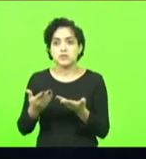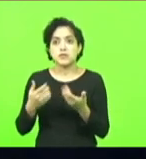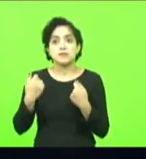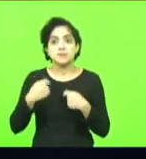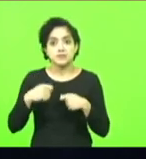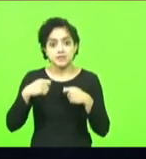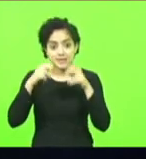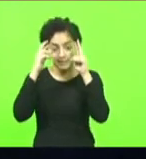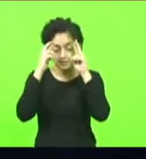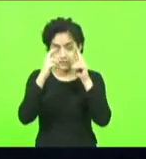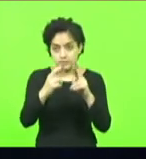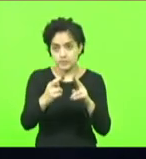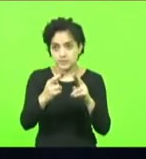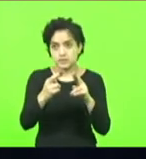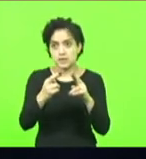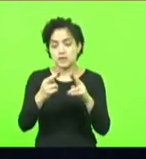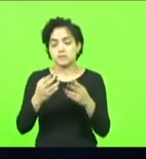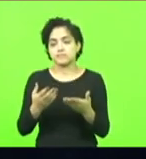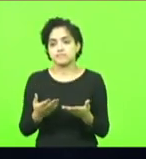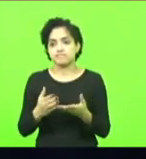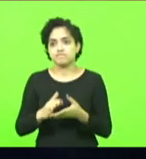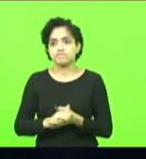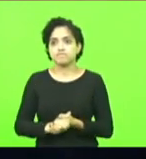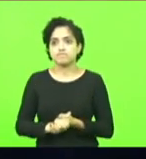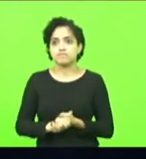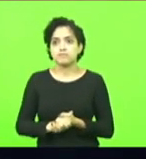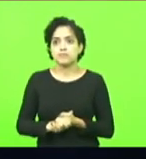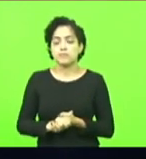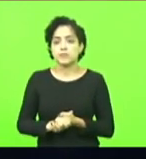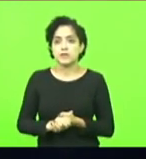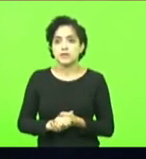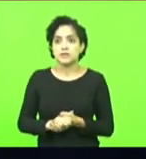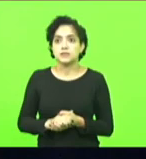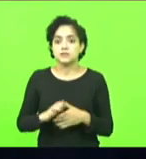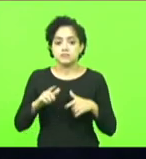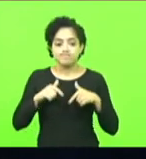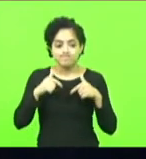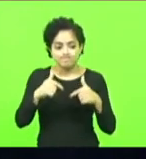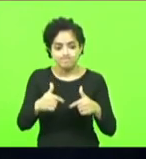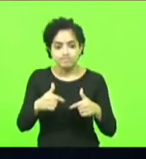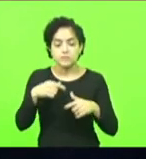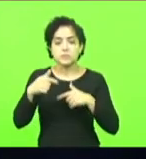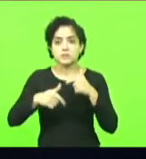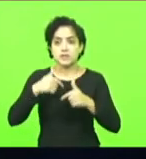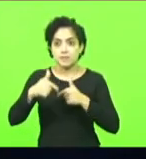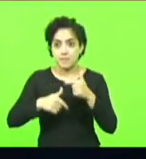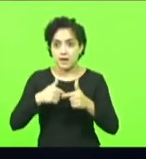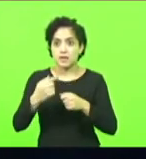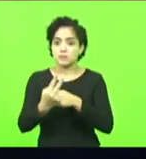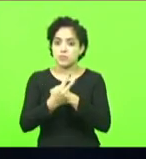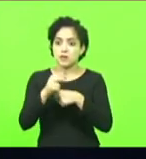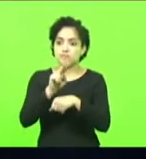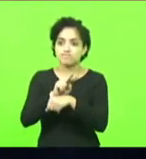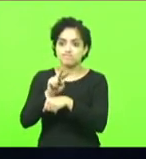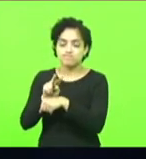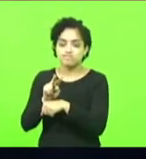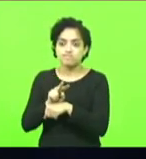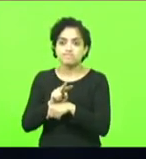pouquinho mais aquele que, de fato, entrega a sua vida para cuidar da nossa vida, do nosso